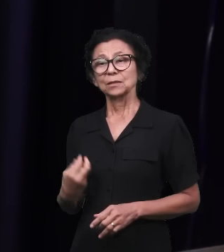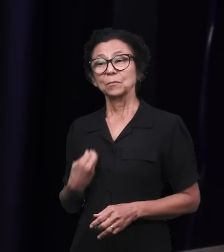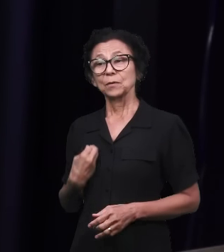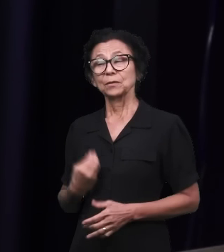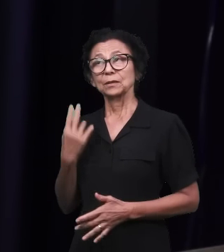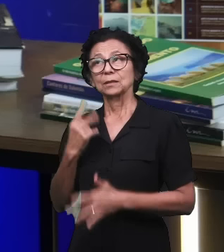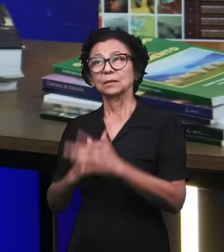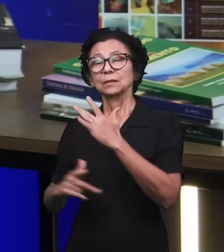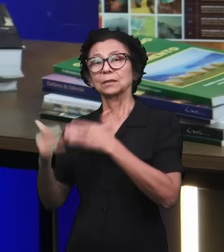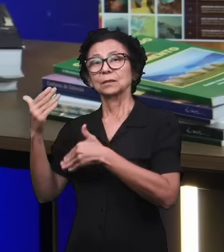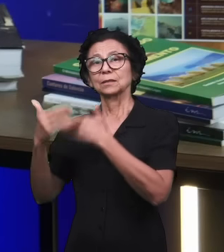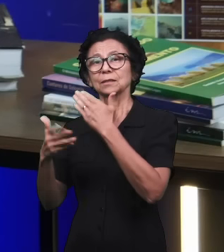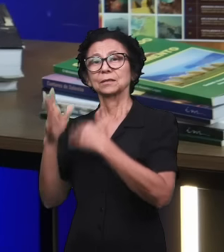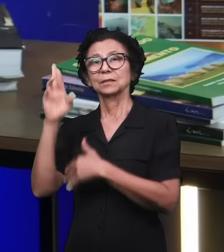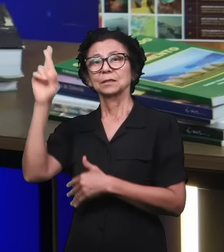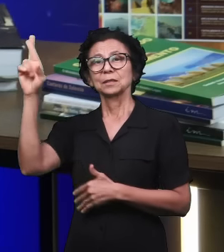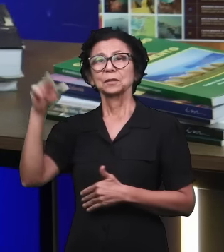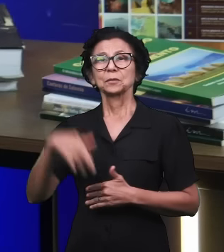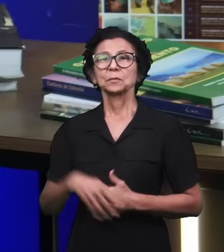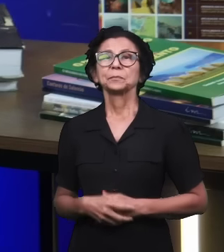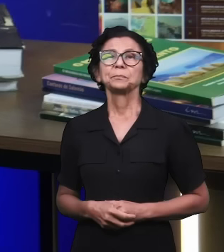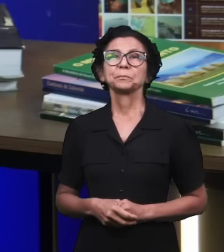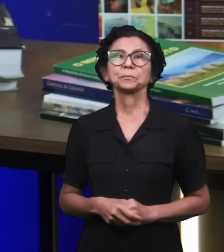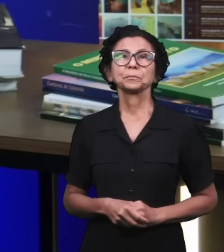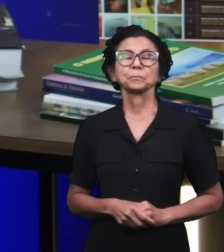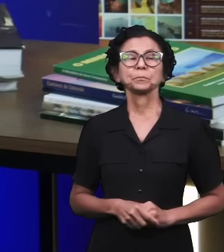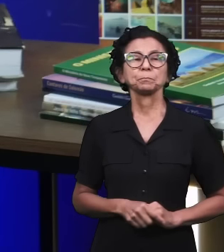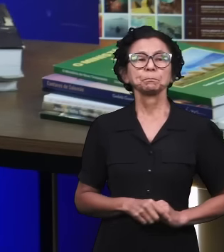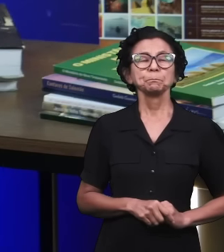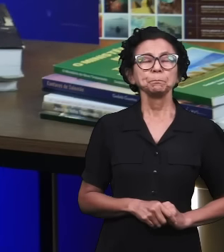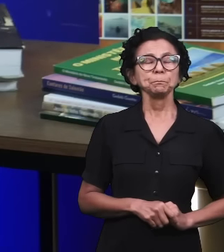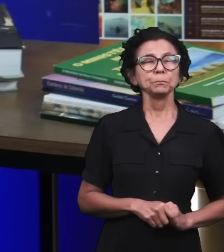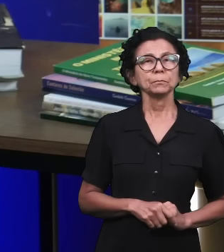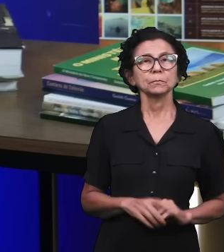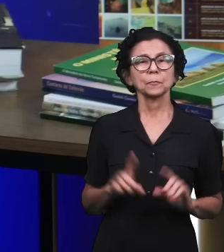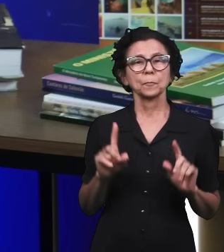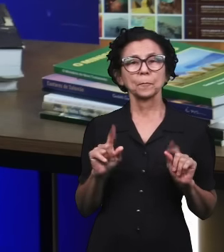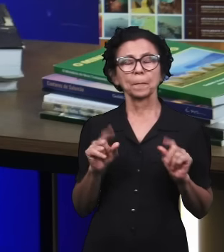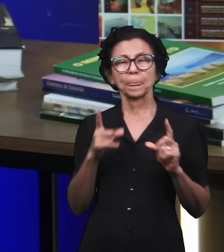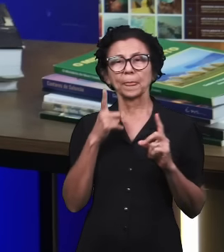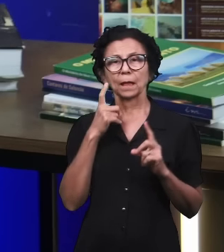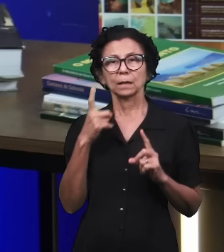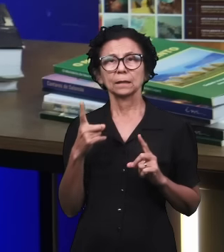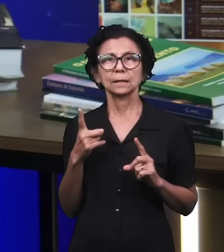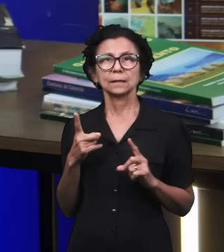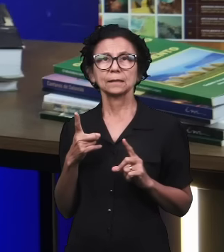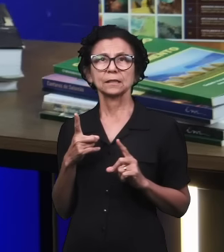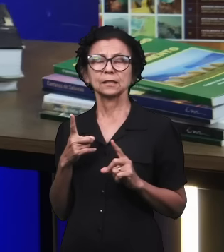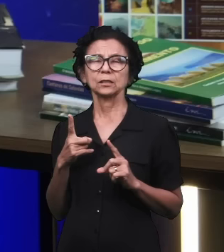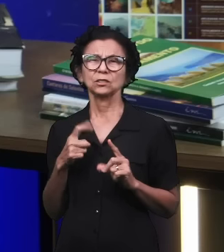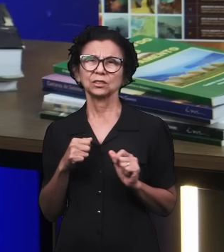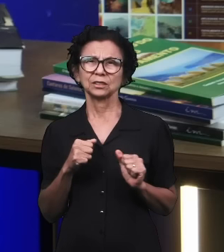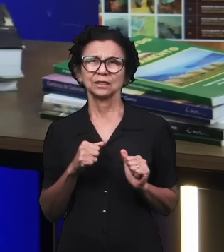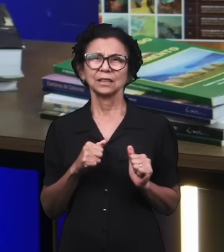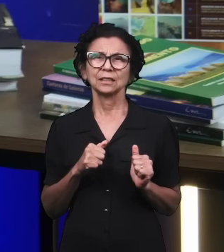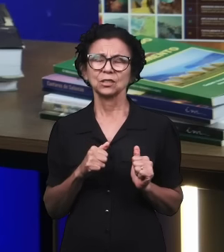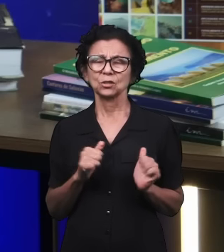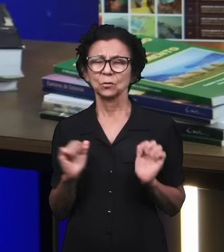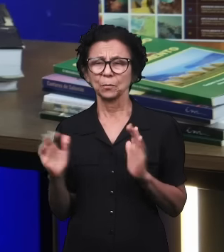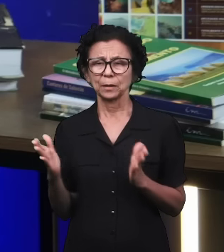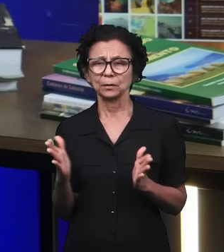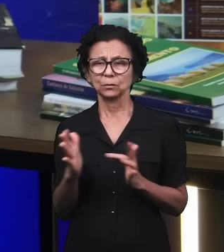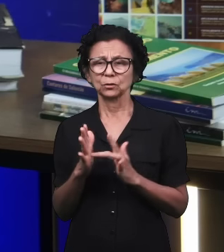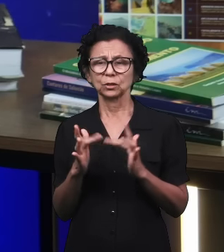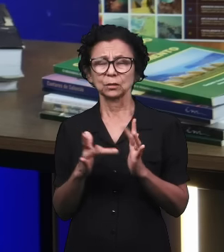porque nós estamos vendo essa parte cronológica do ministério de Jesus, e nós vemos